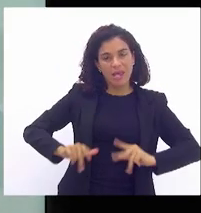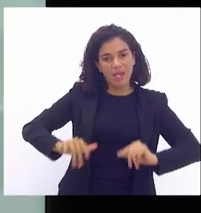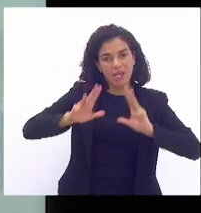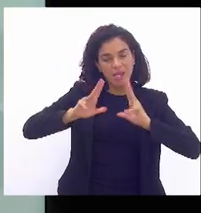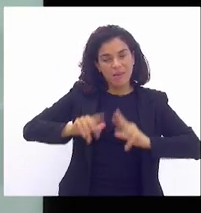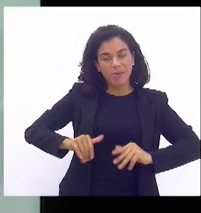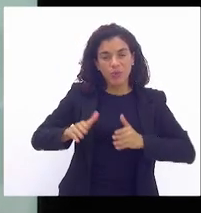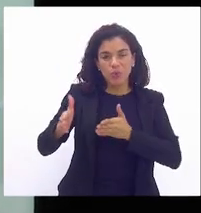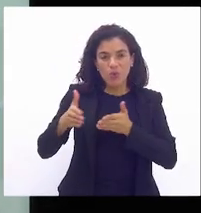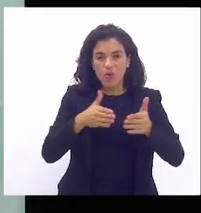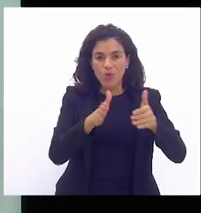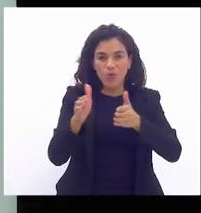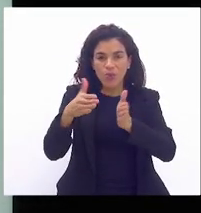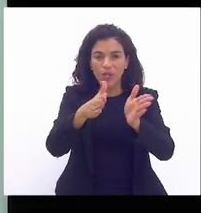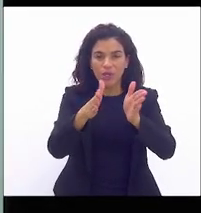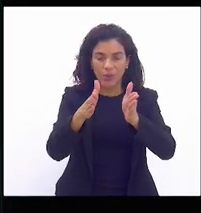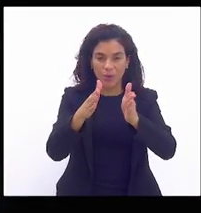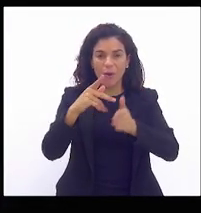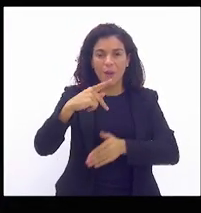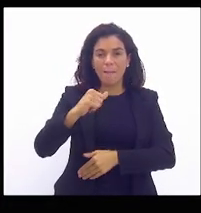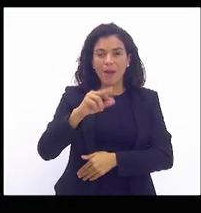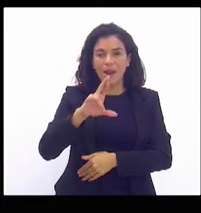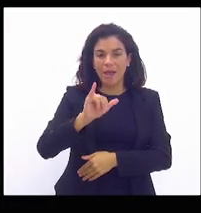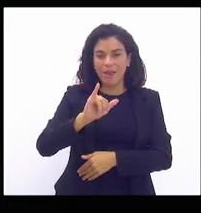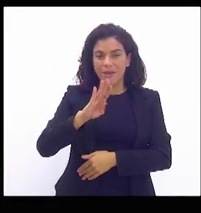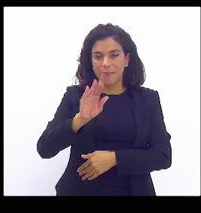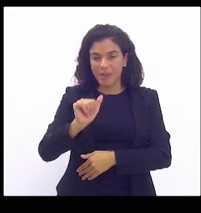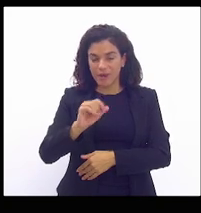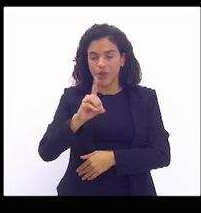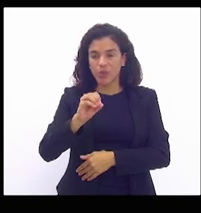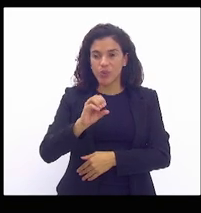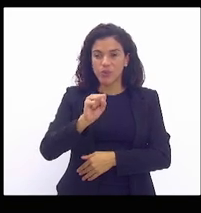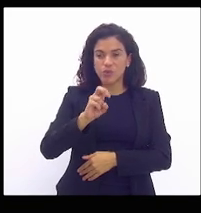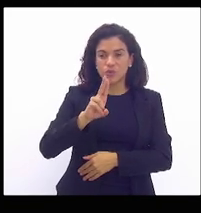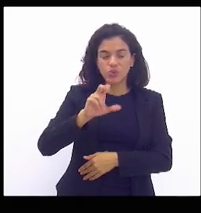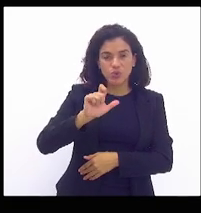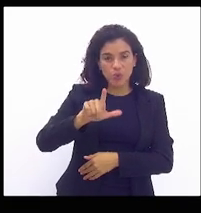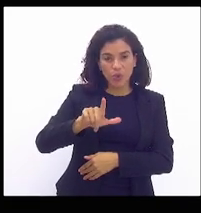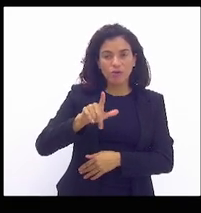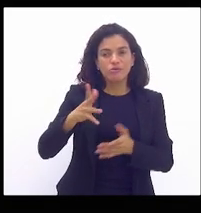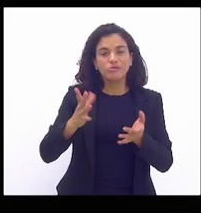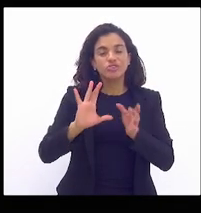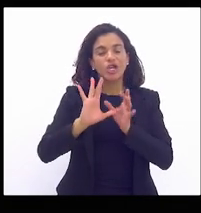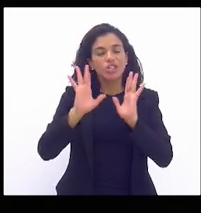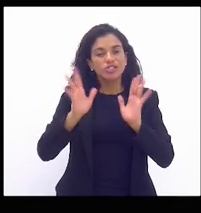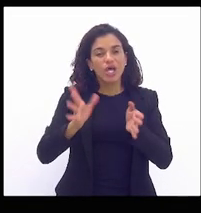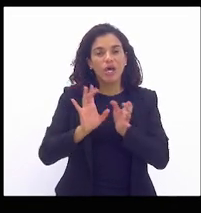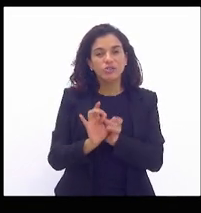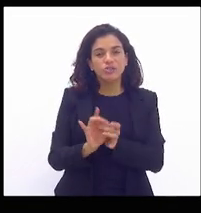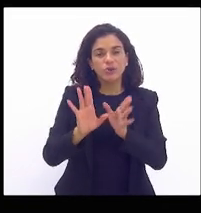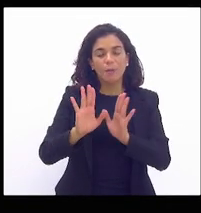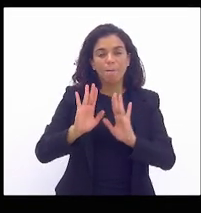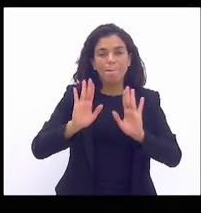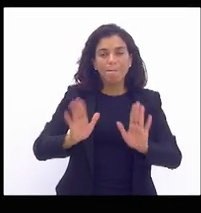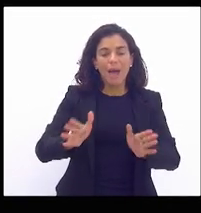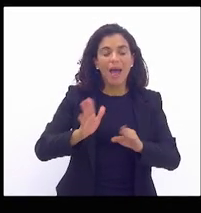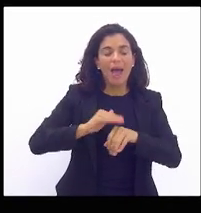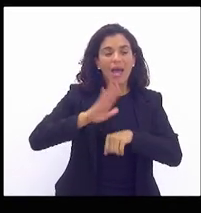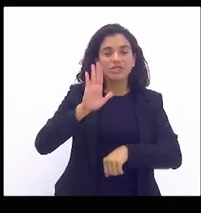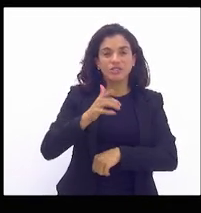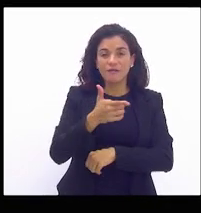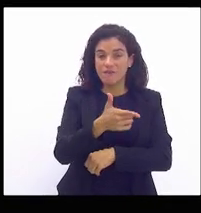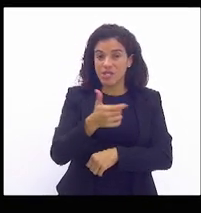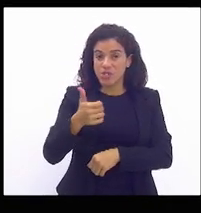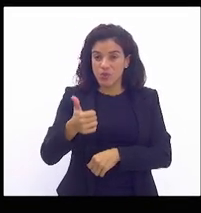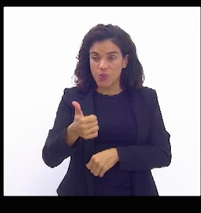espécies nativas. Nesses últimos 2 anos, nós já soltamos mais de 20 mil espécies